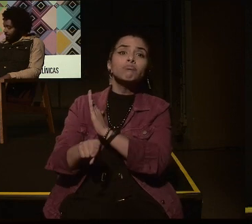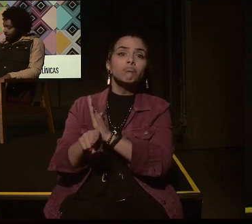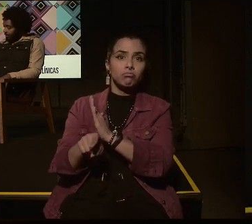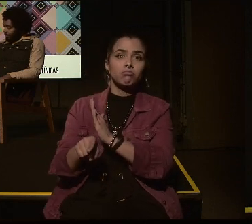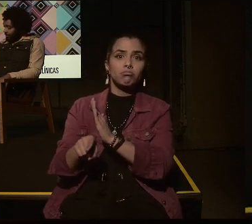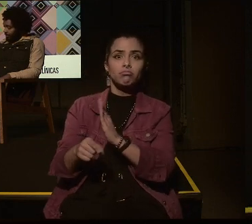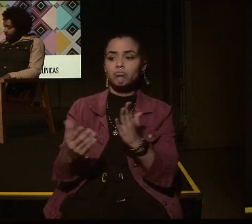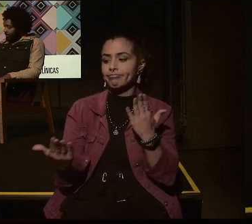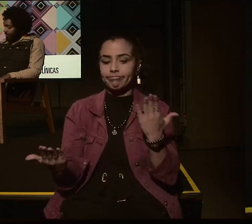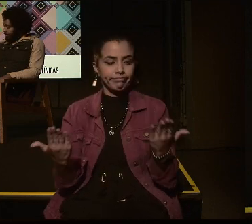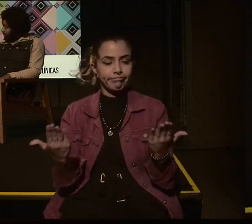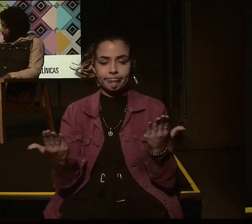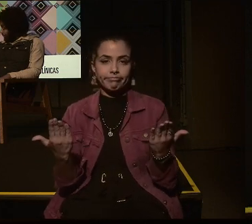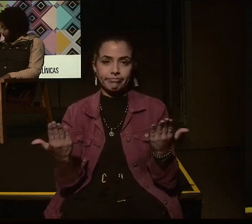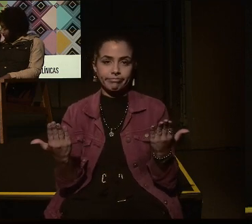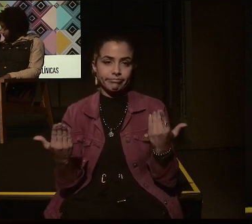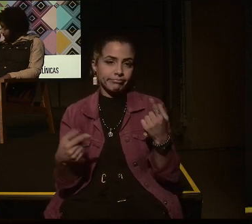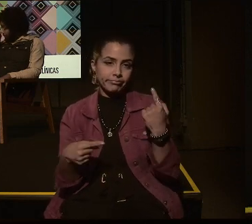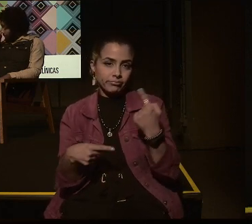E